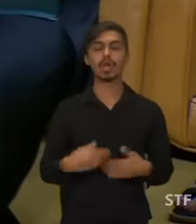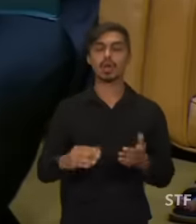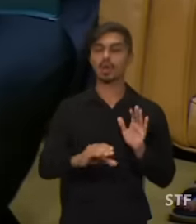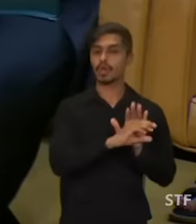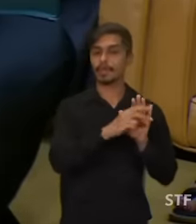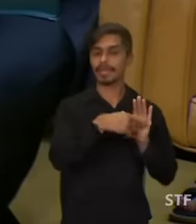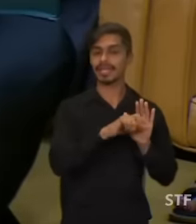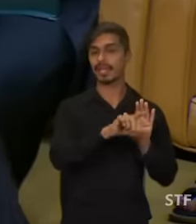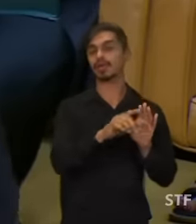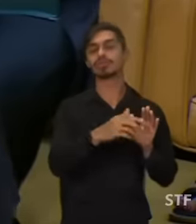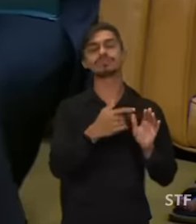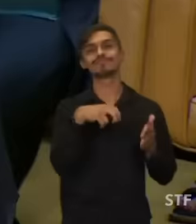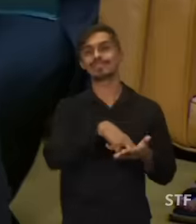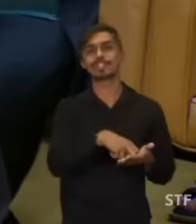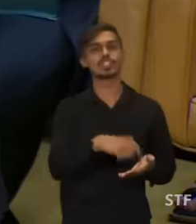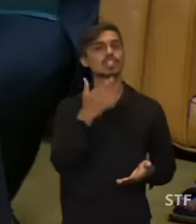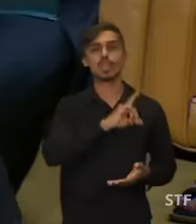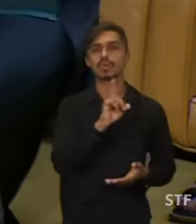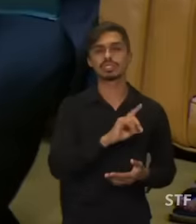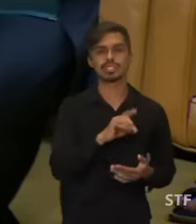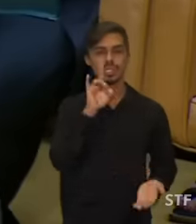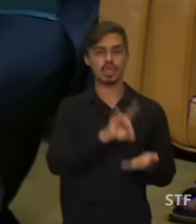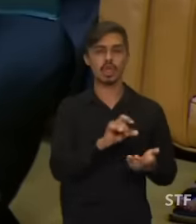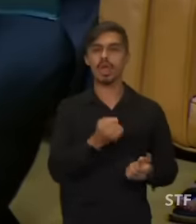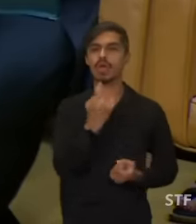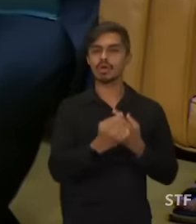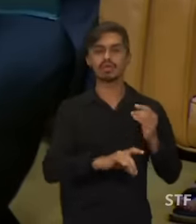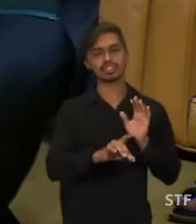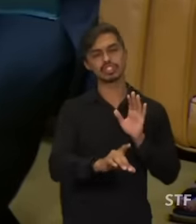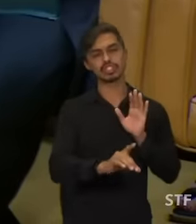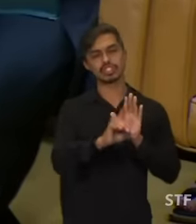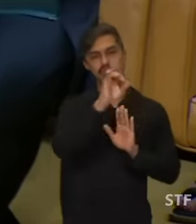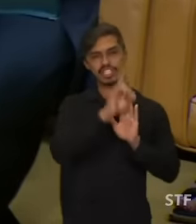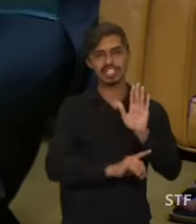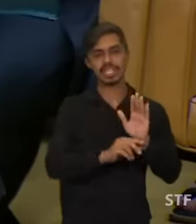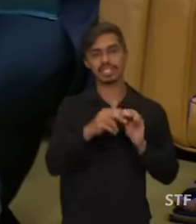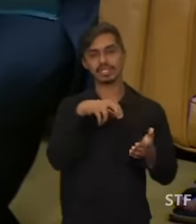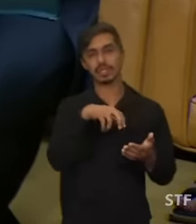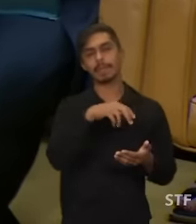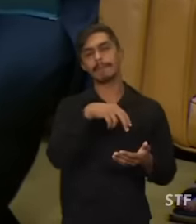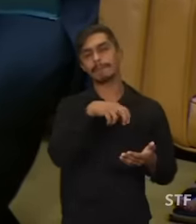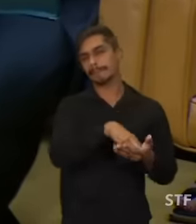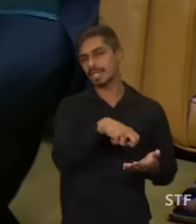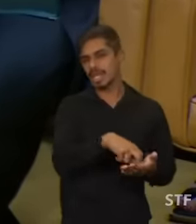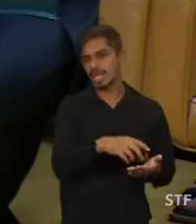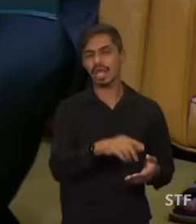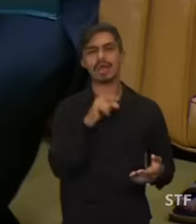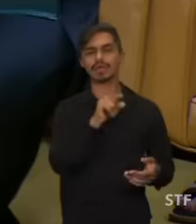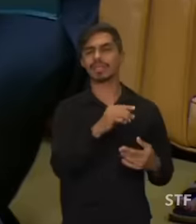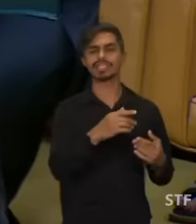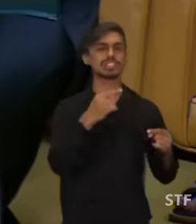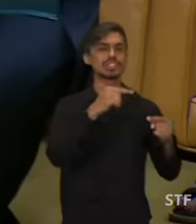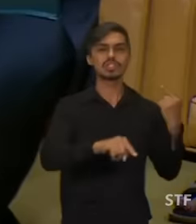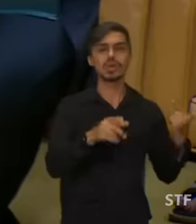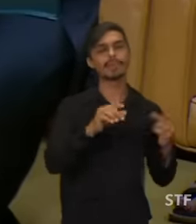mais dá conta de concretizar alguns direitos humanos e fundamentais previstos na nossa Constituição e previstos também em outros tratados internacionais do